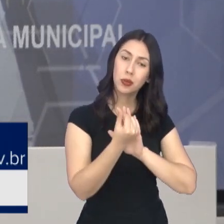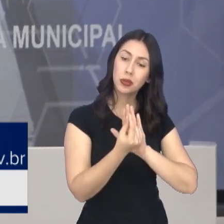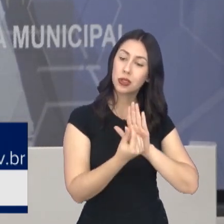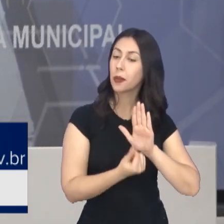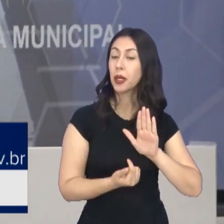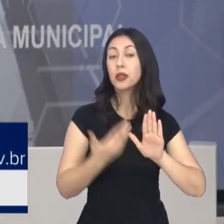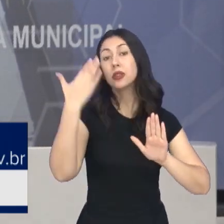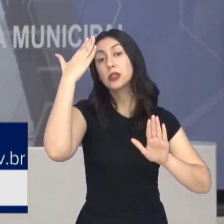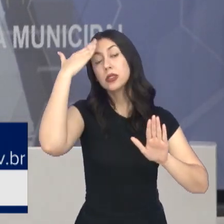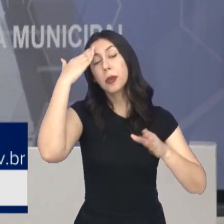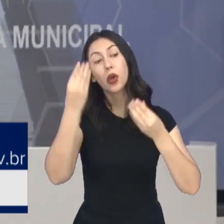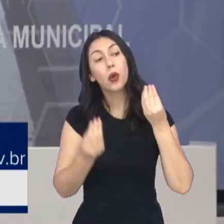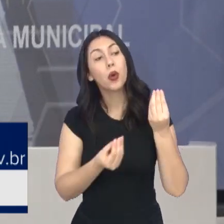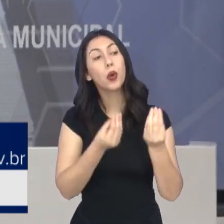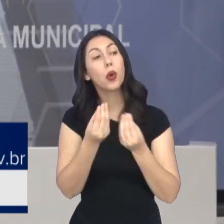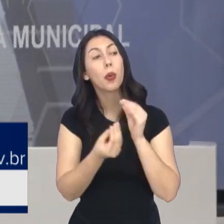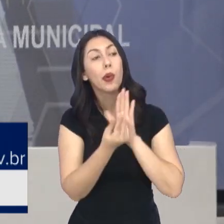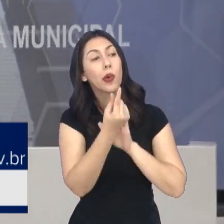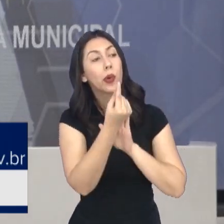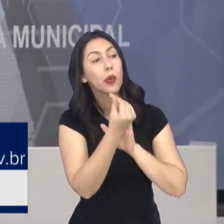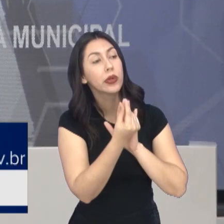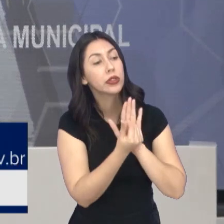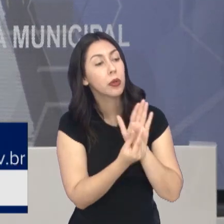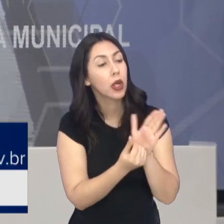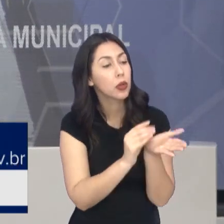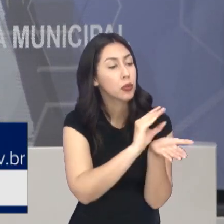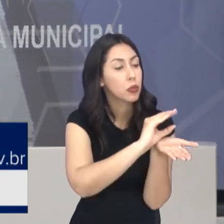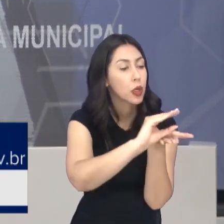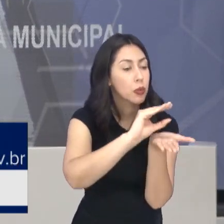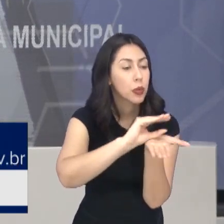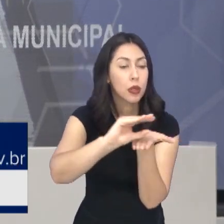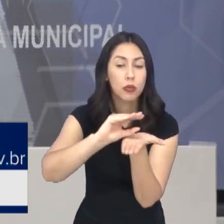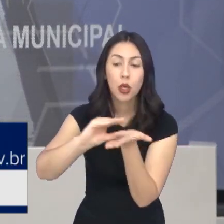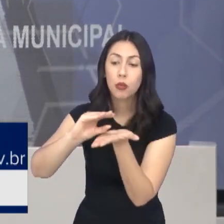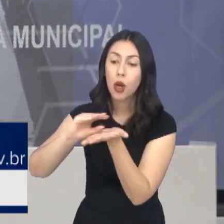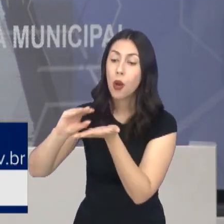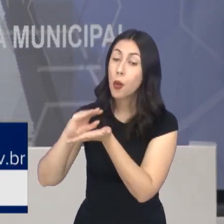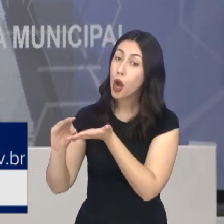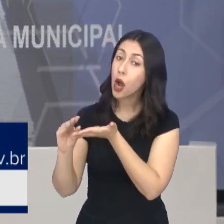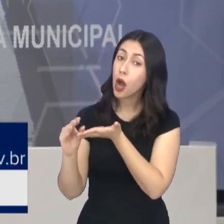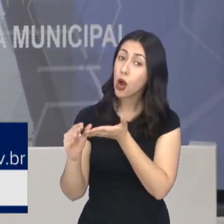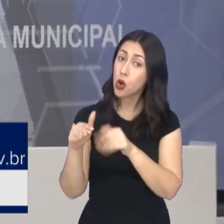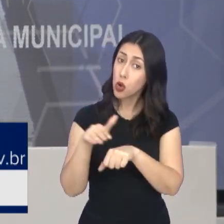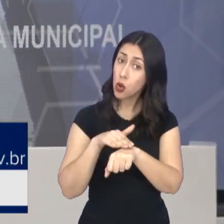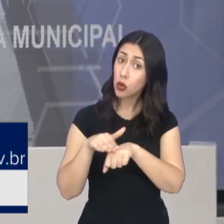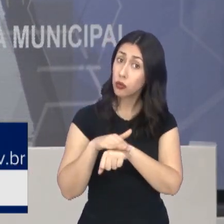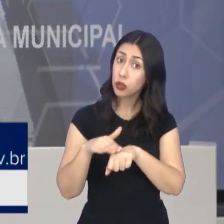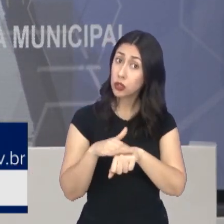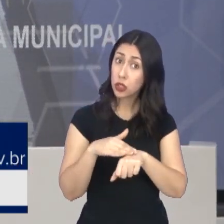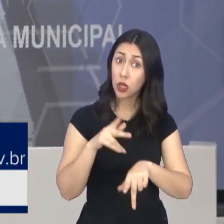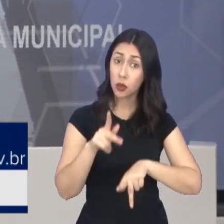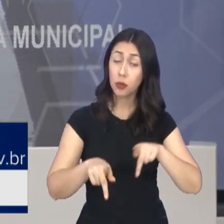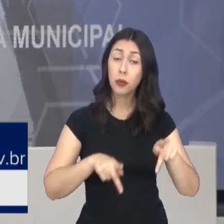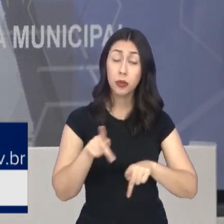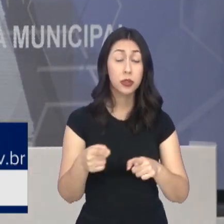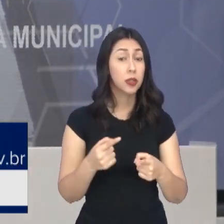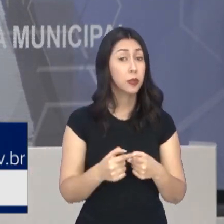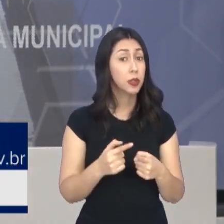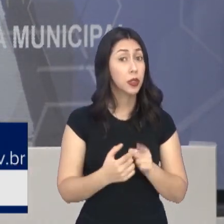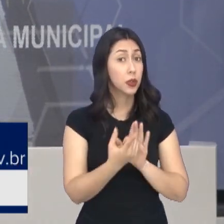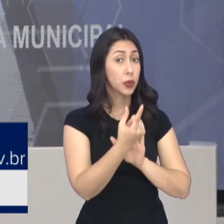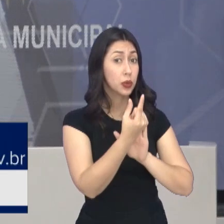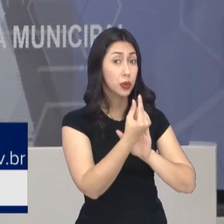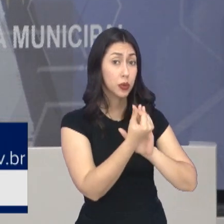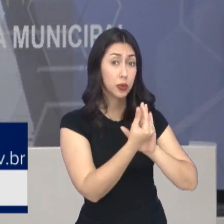saber trabalhar a ideia do que é um orçamento, conversar isso com a comunidade também, porque o orçamento